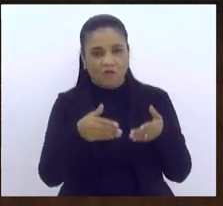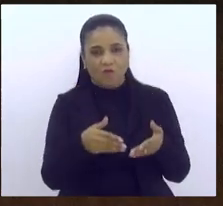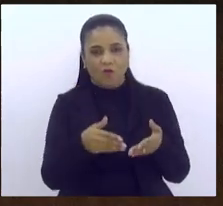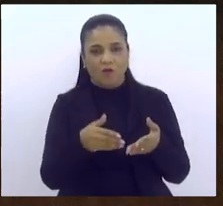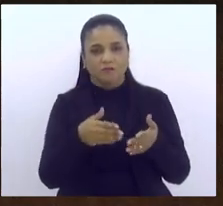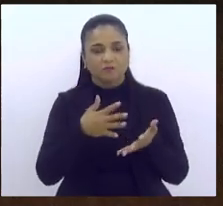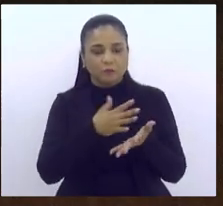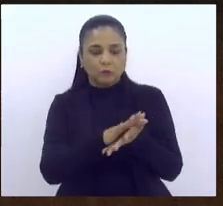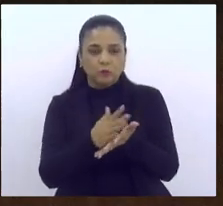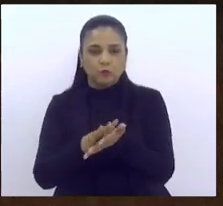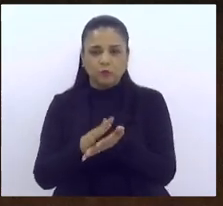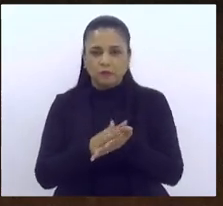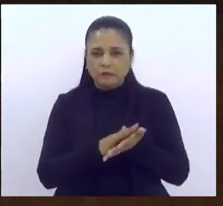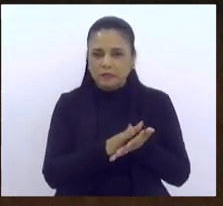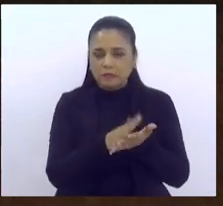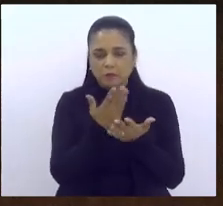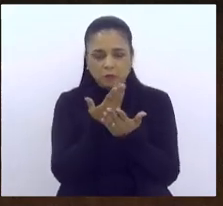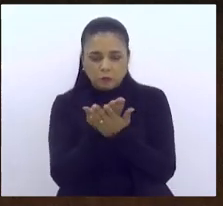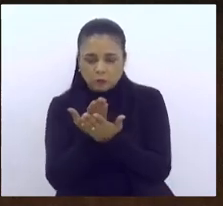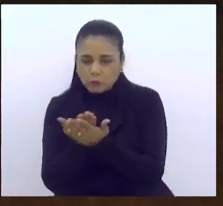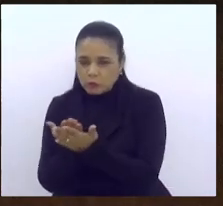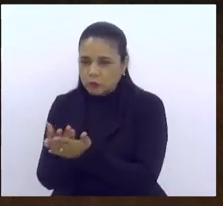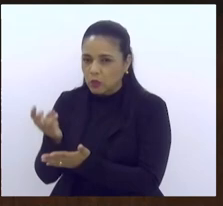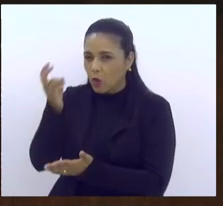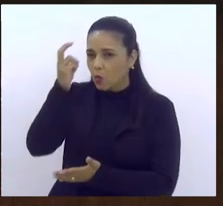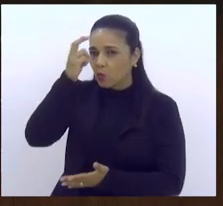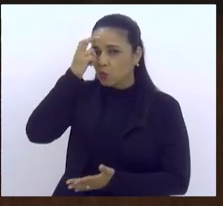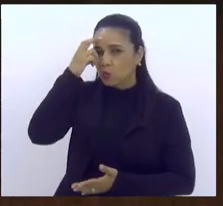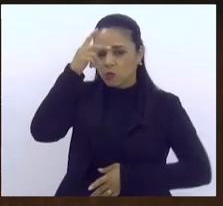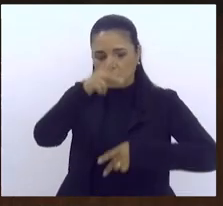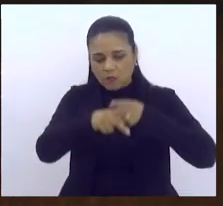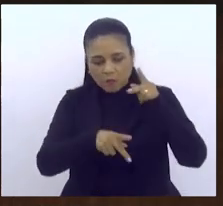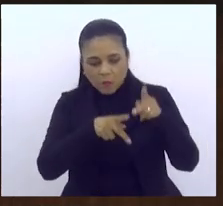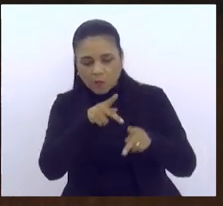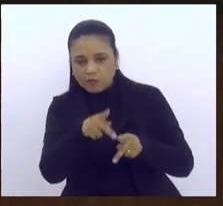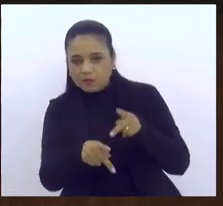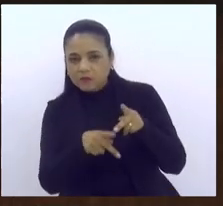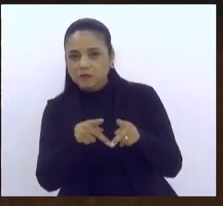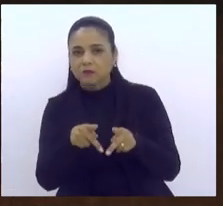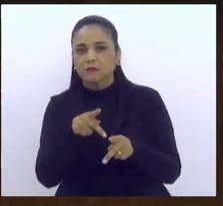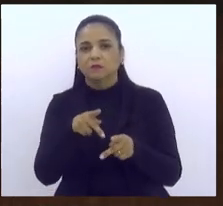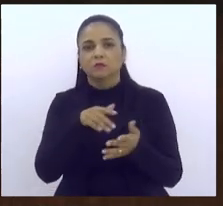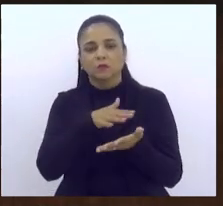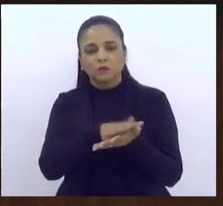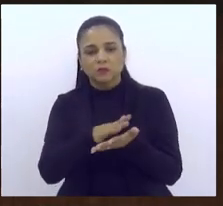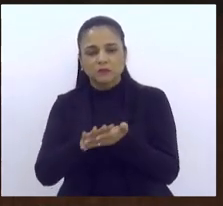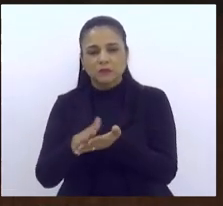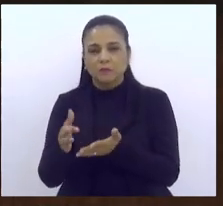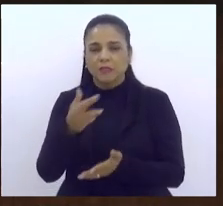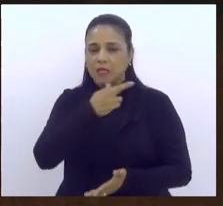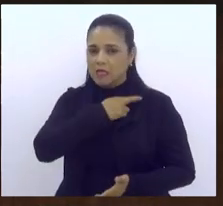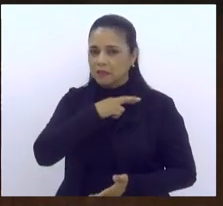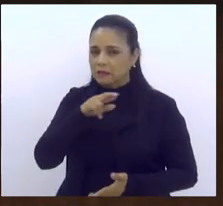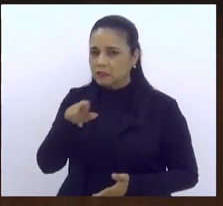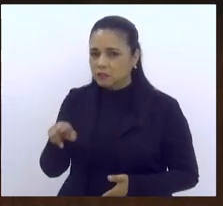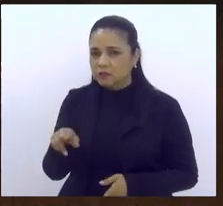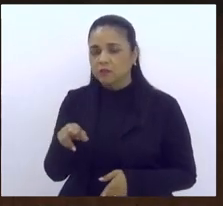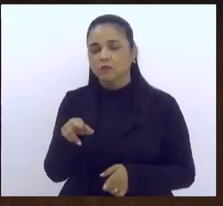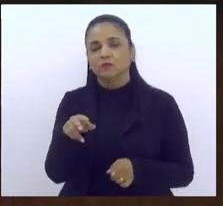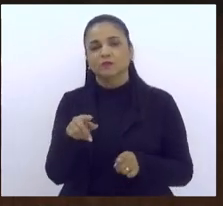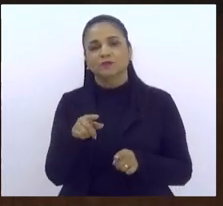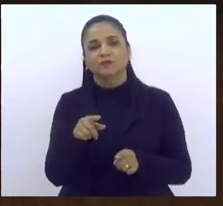no samba, no estudo da cultura popular, no samba, a religião. E,